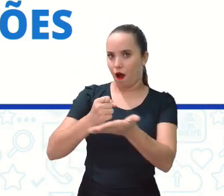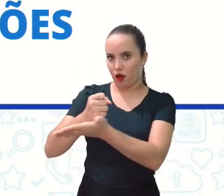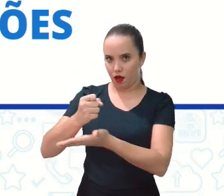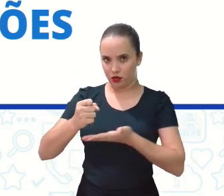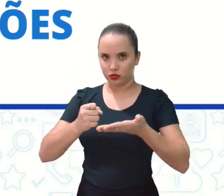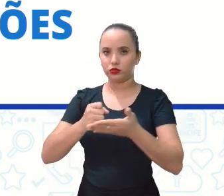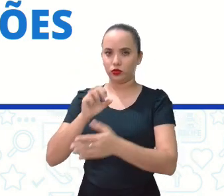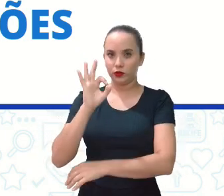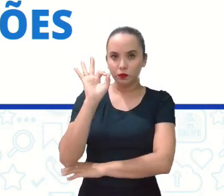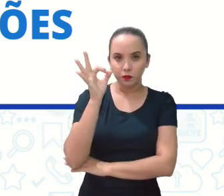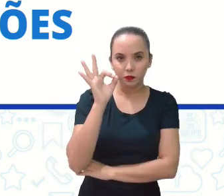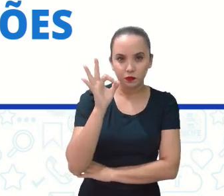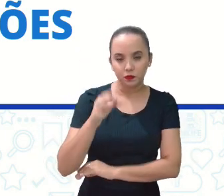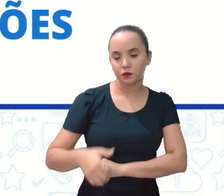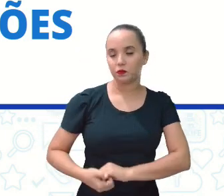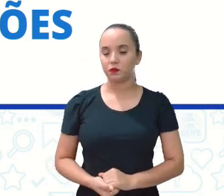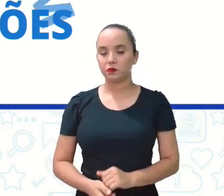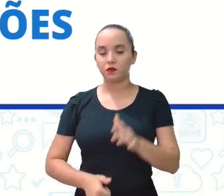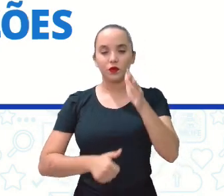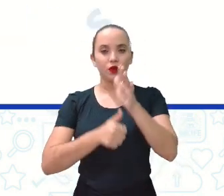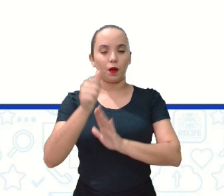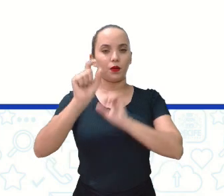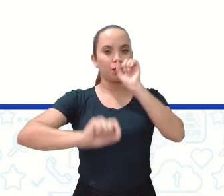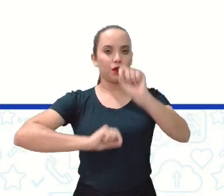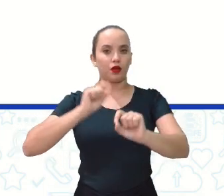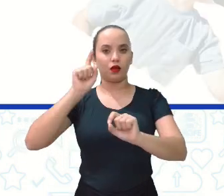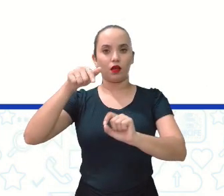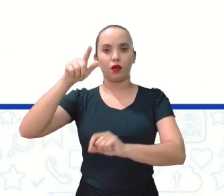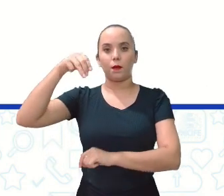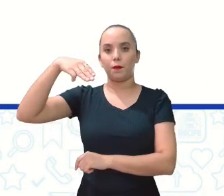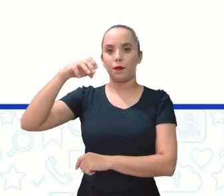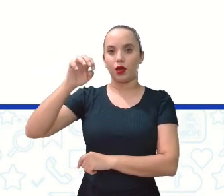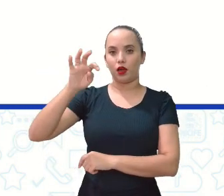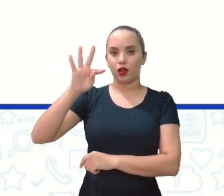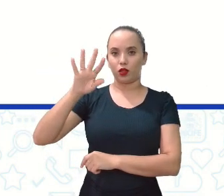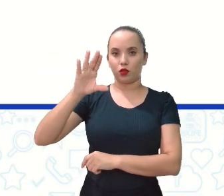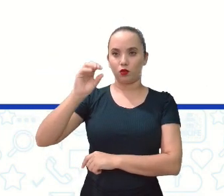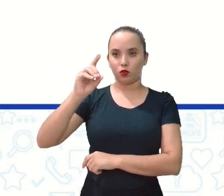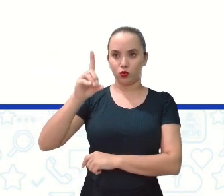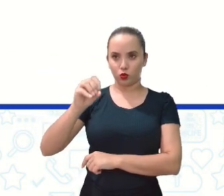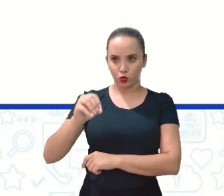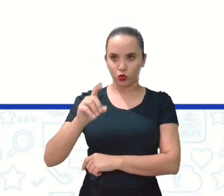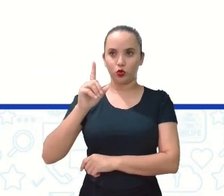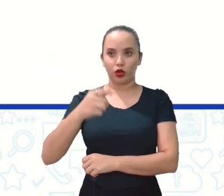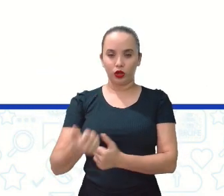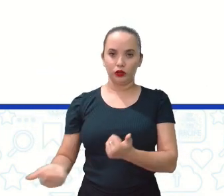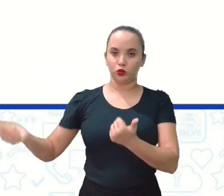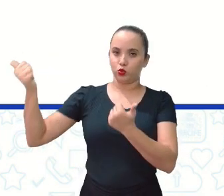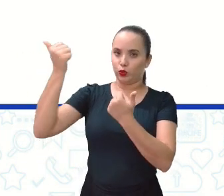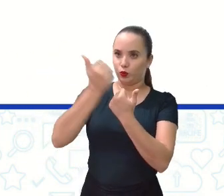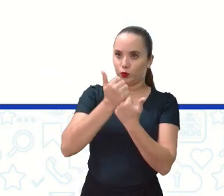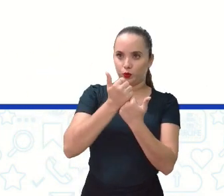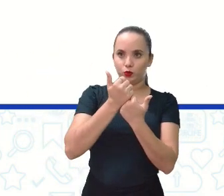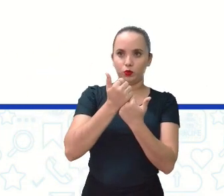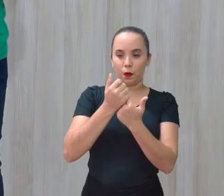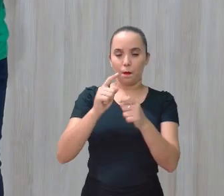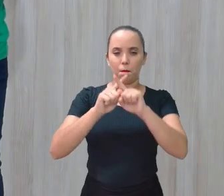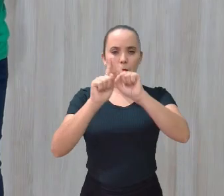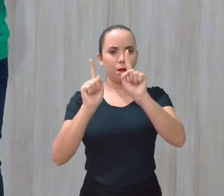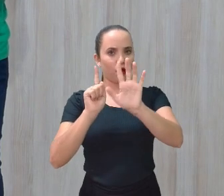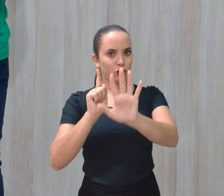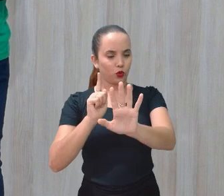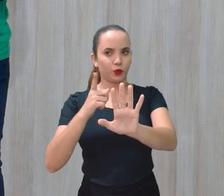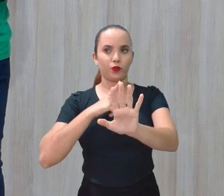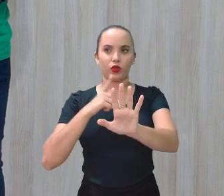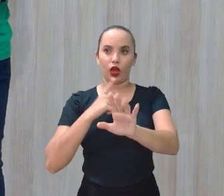aprender agora, tá certo? Essa primeira técnica é chamada do método da substituição. Só que tanto o método da substituição quanto o